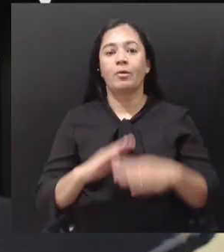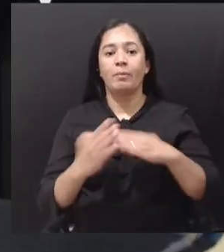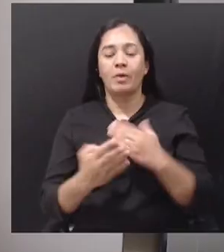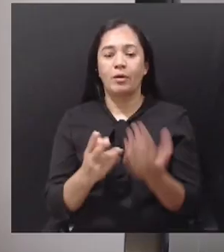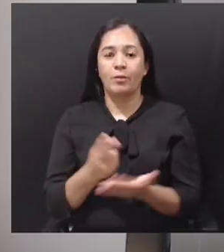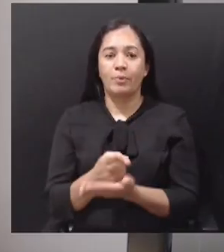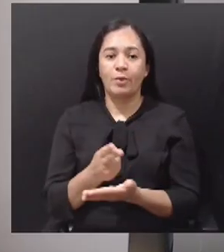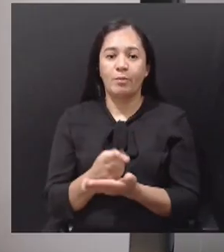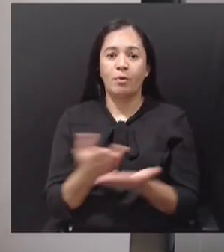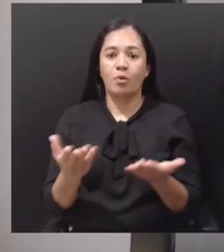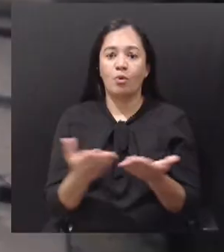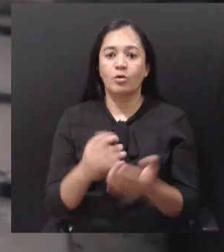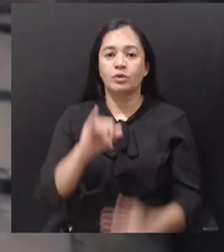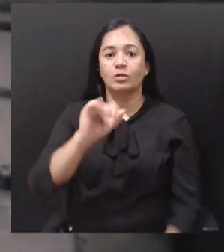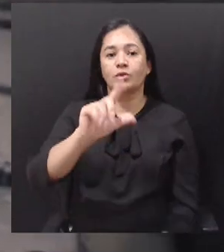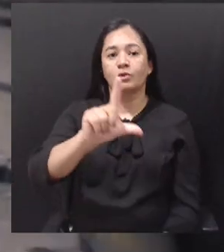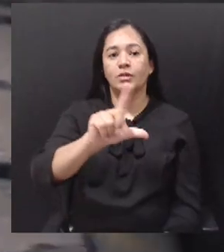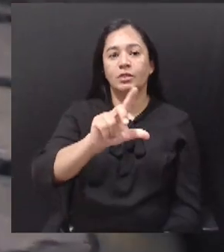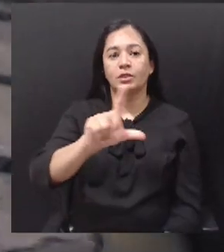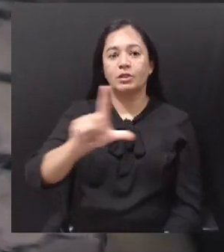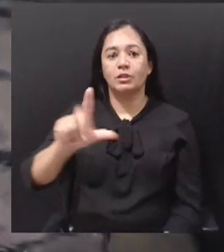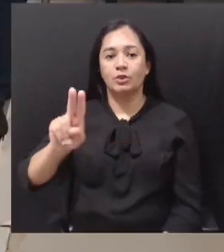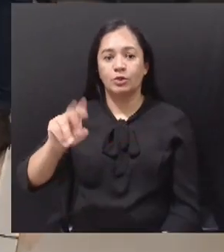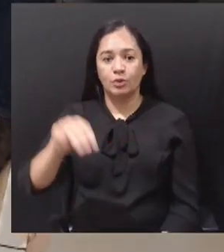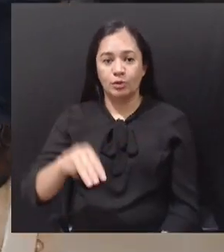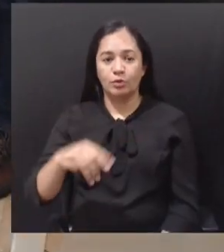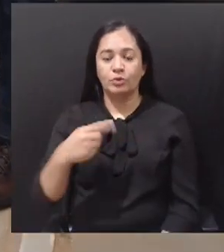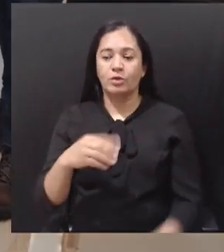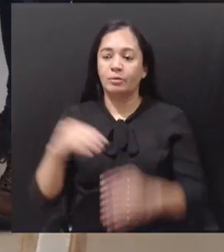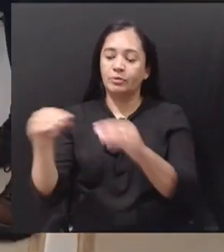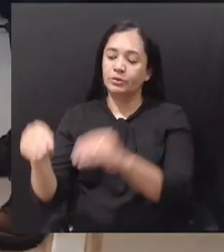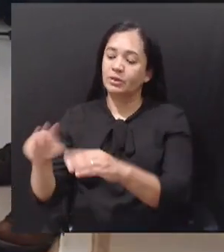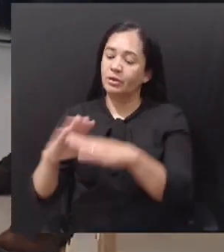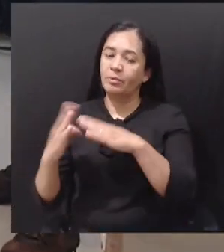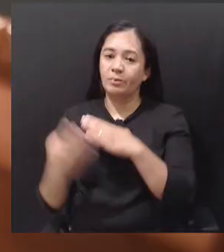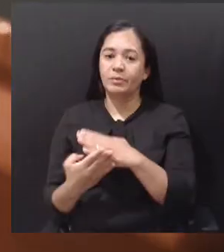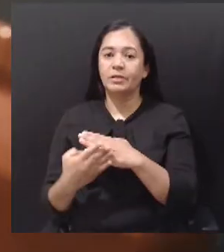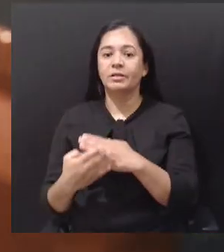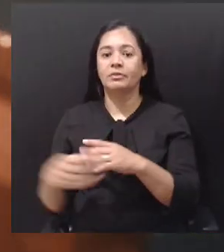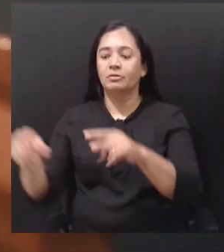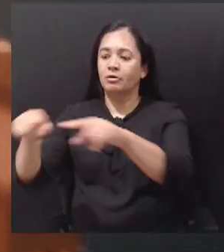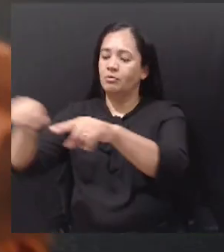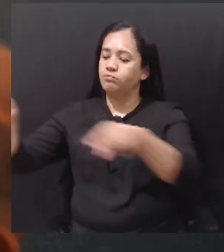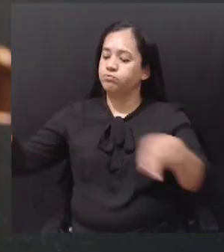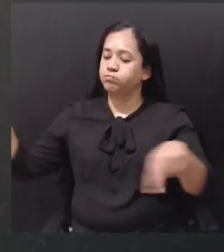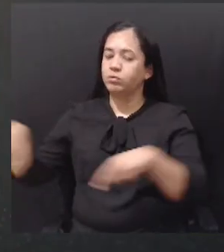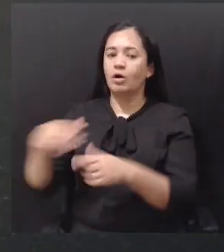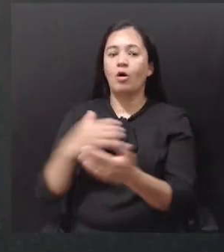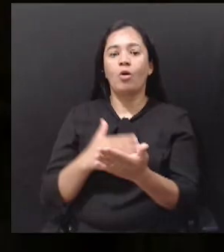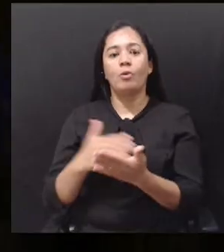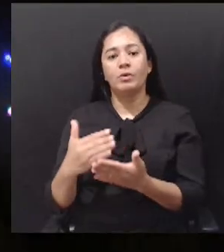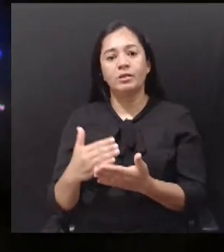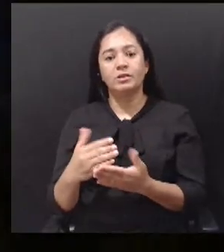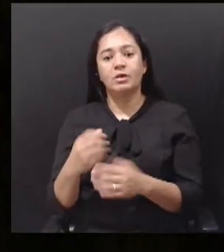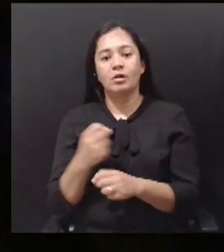Ilum. A gente se mudou para esse barracão, então lá começamos a construir, né,